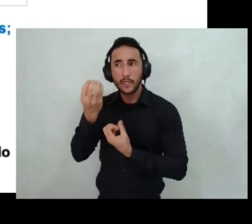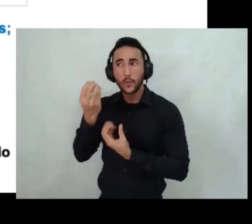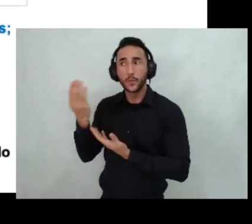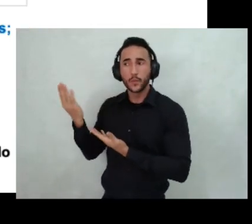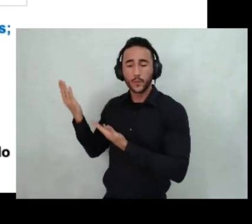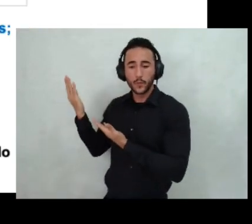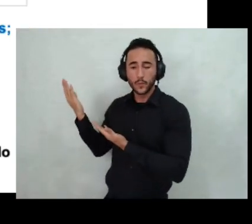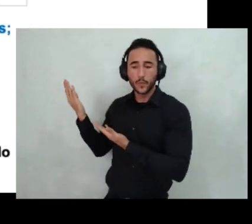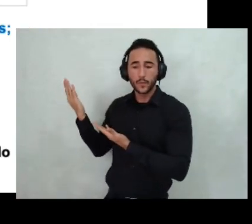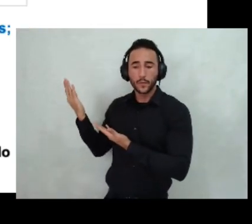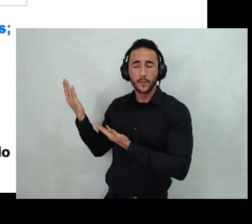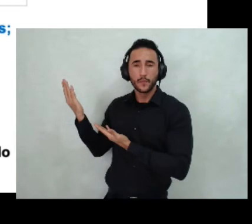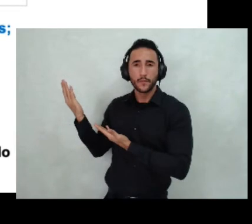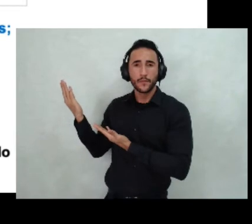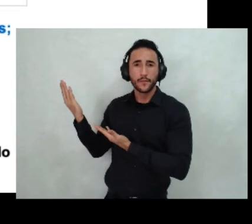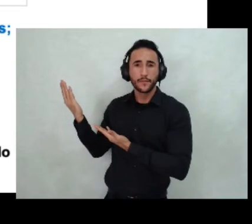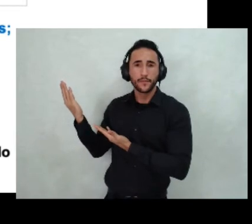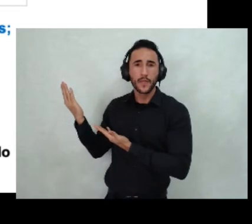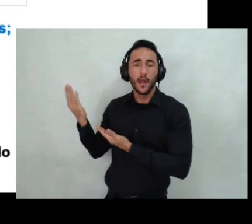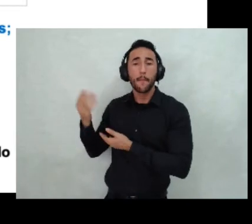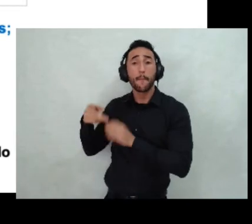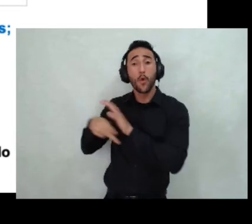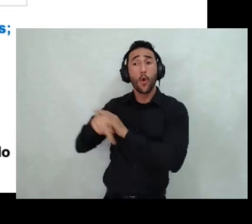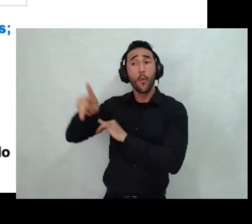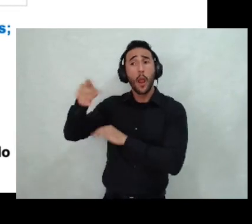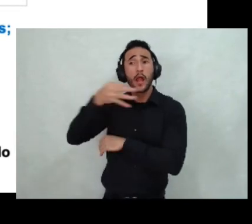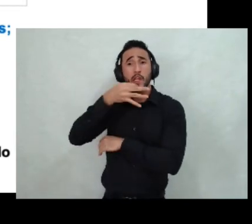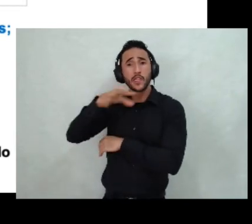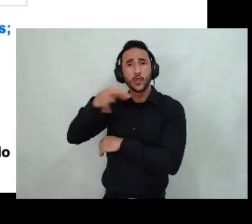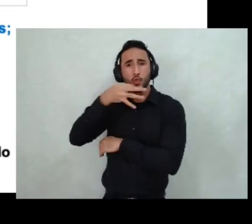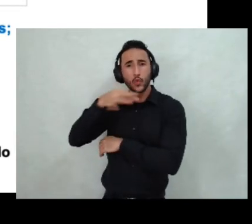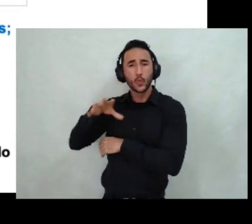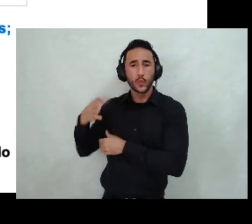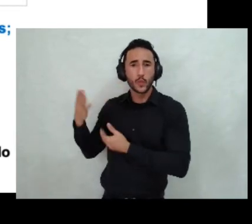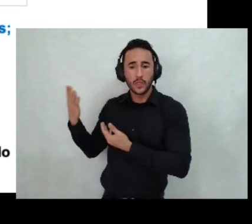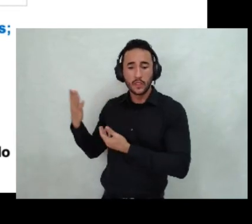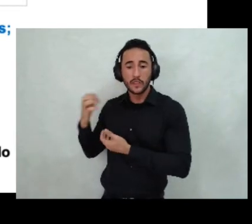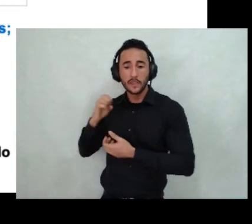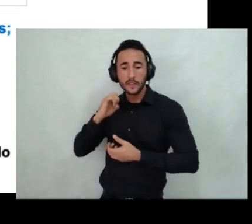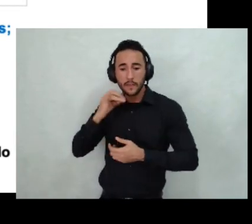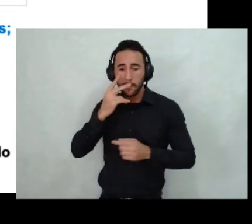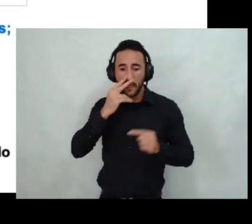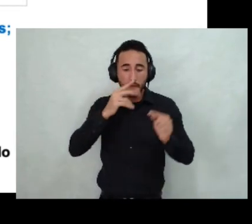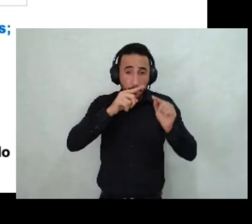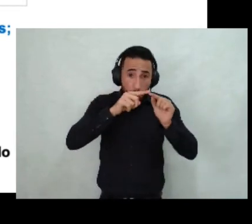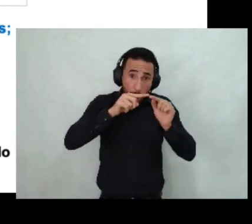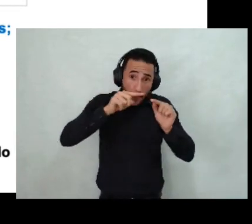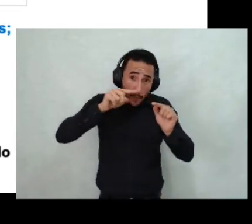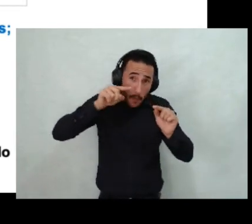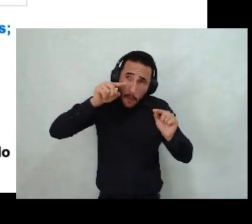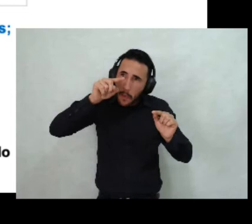fases do estudo da Baixada. Ainda que a prevalência viesse crescendo até